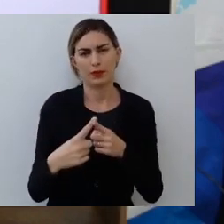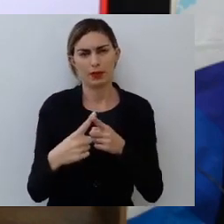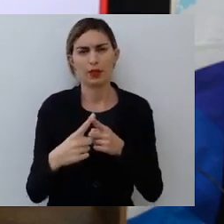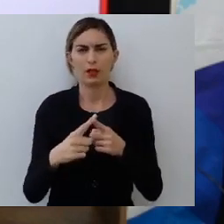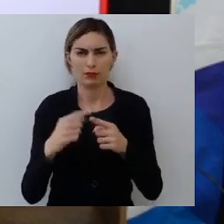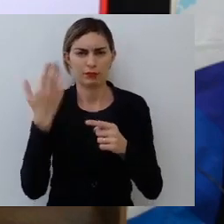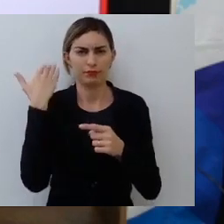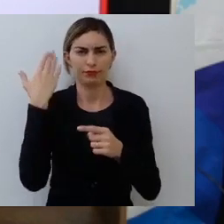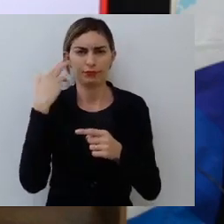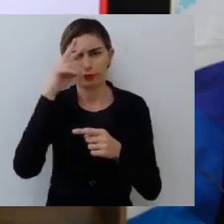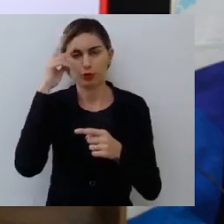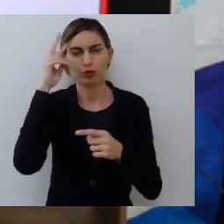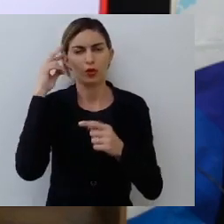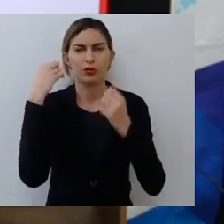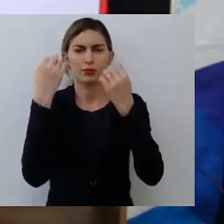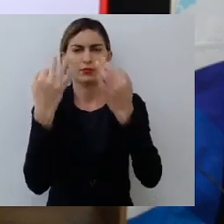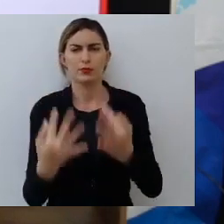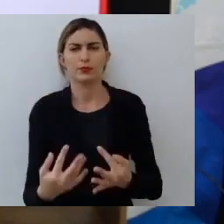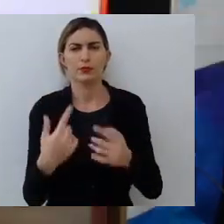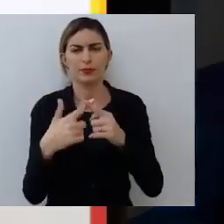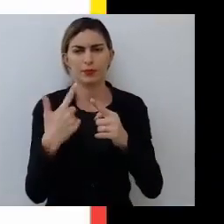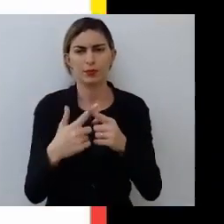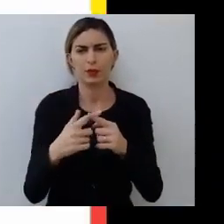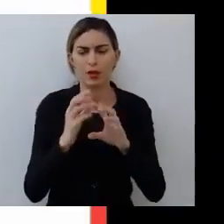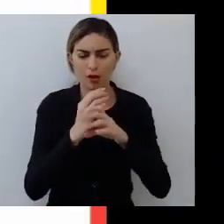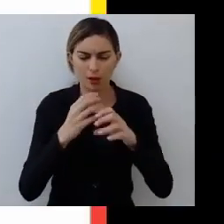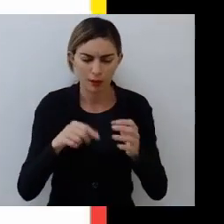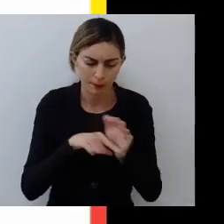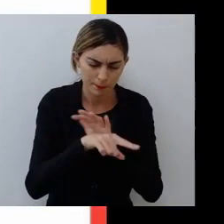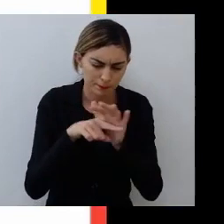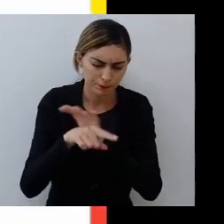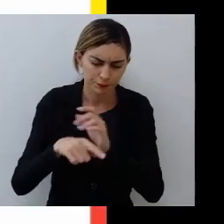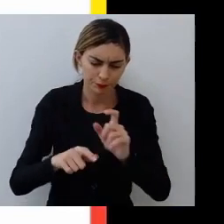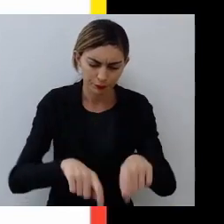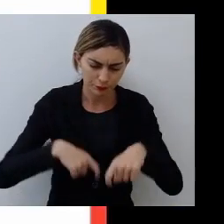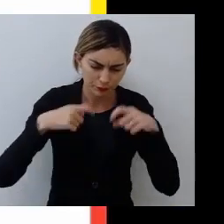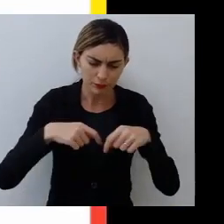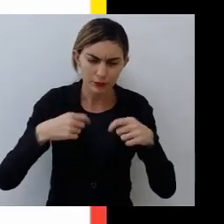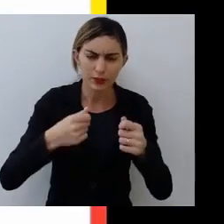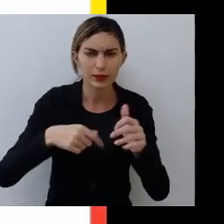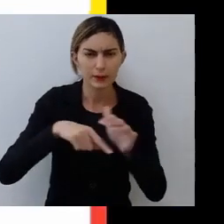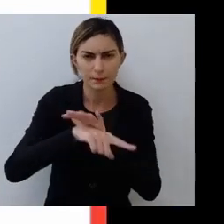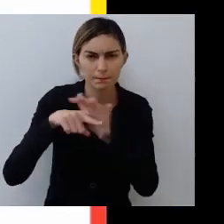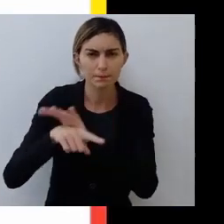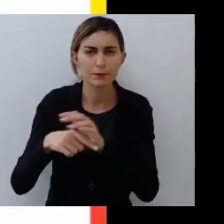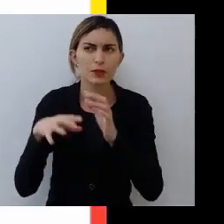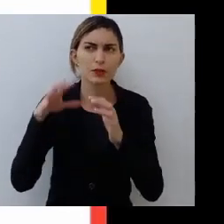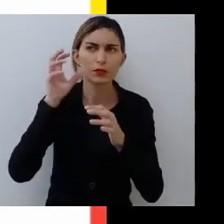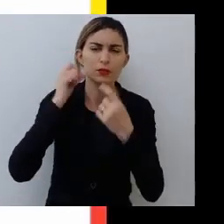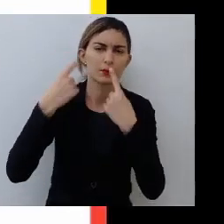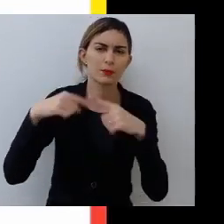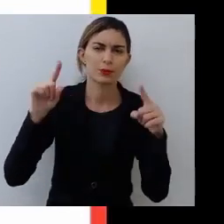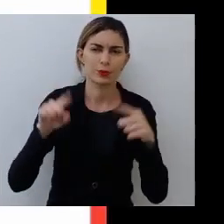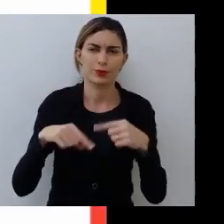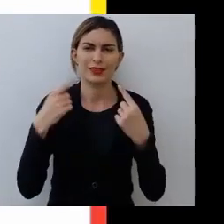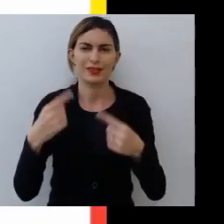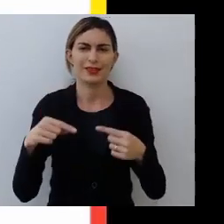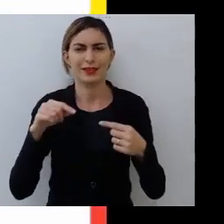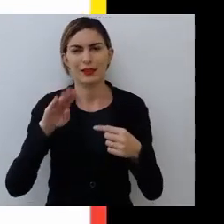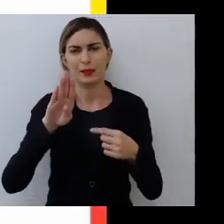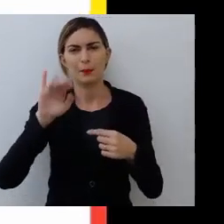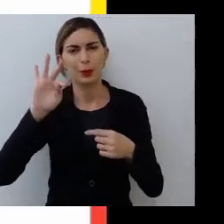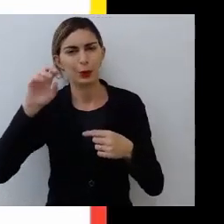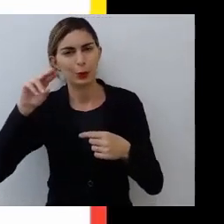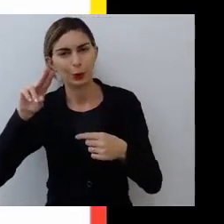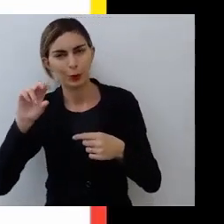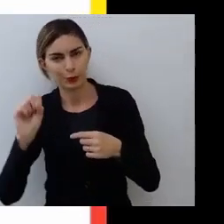lenda, que graças ao fato dos arqueólogos, enquanto escavavam, ouviam a música dos Beatles, Lucy in the Sky